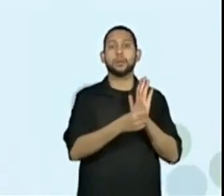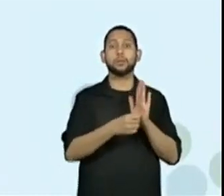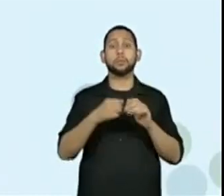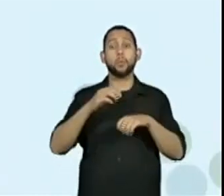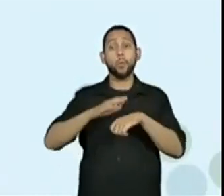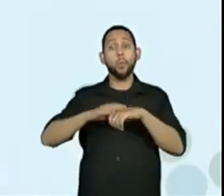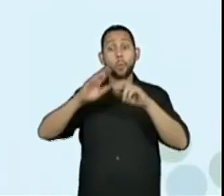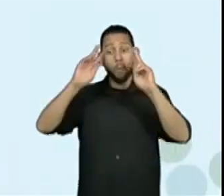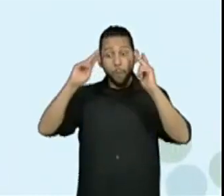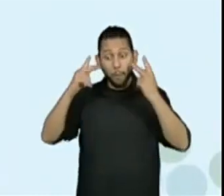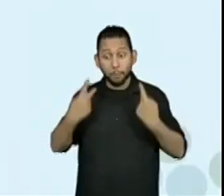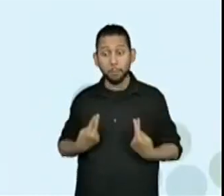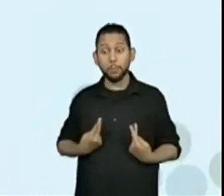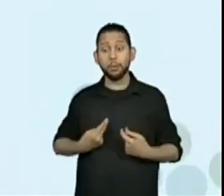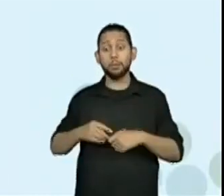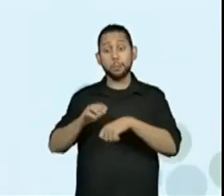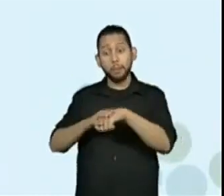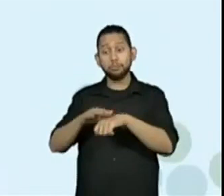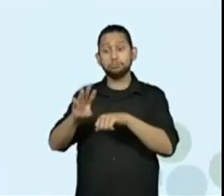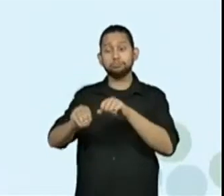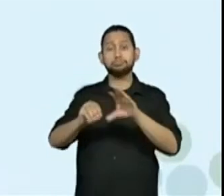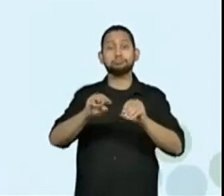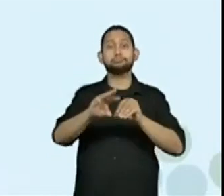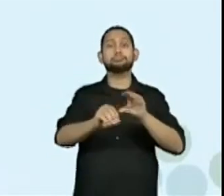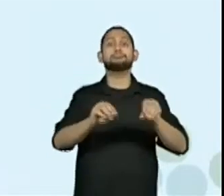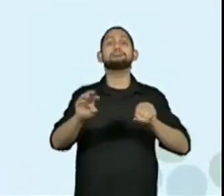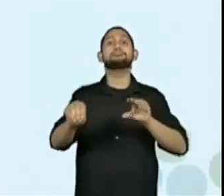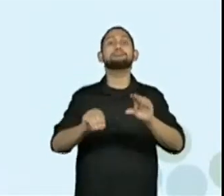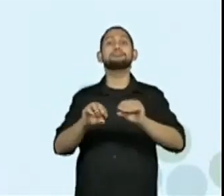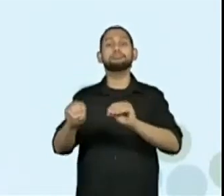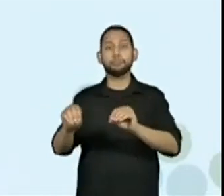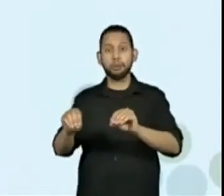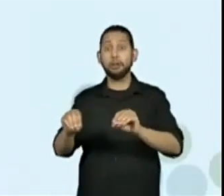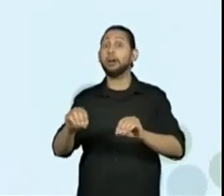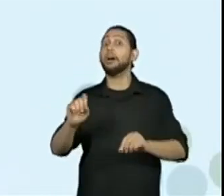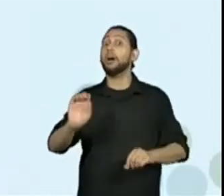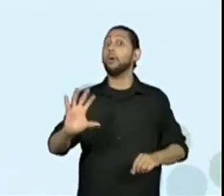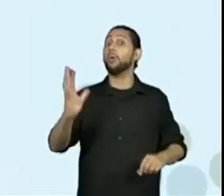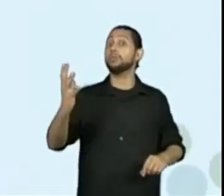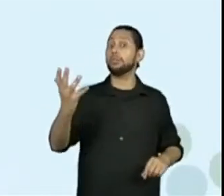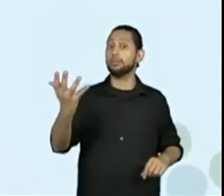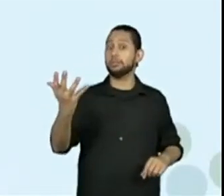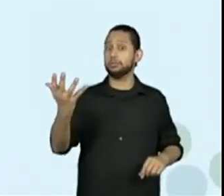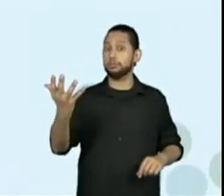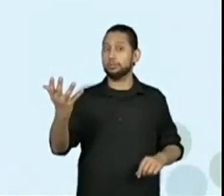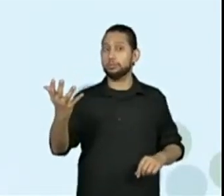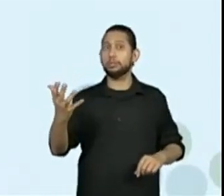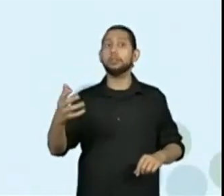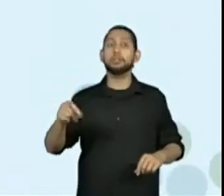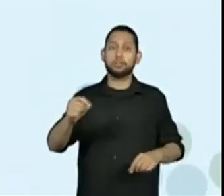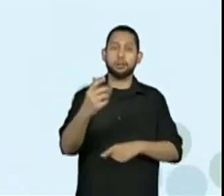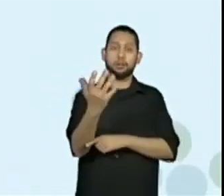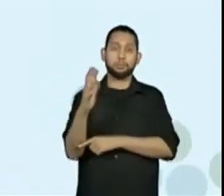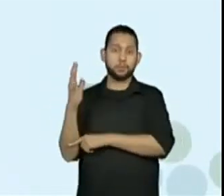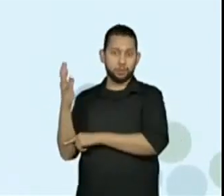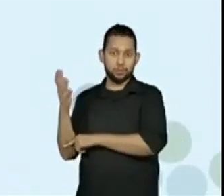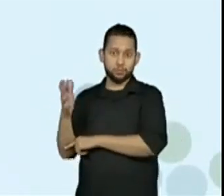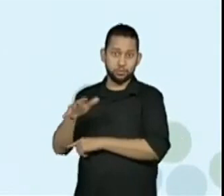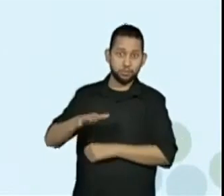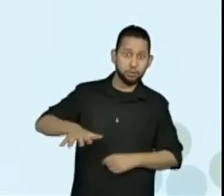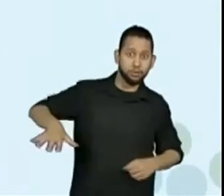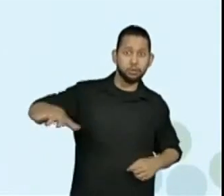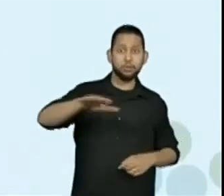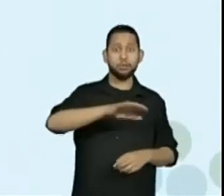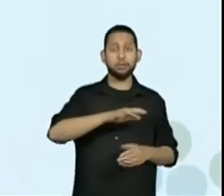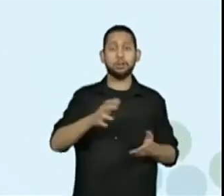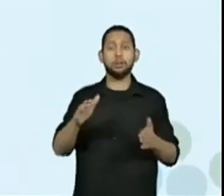humano. Efeitos decorrentes da ação do ser humano sobre o equilíbrio ambiental. E